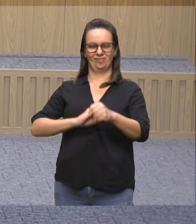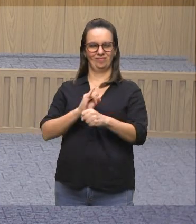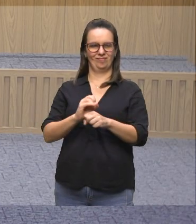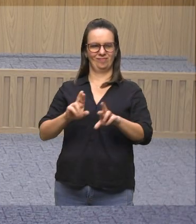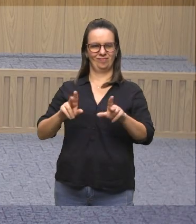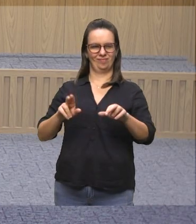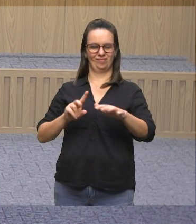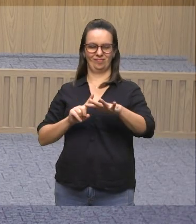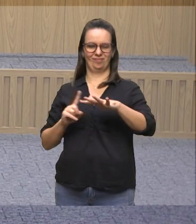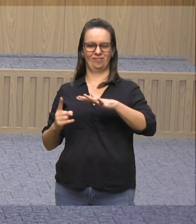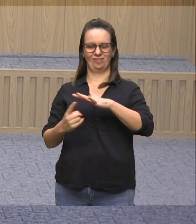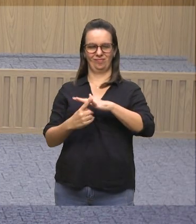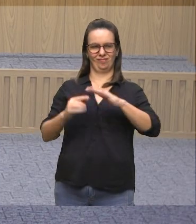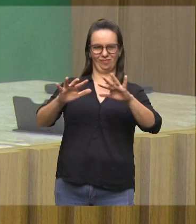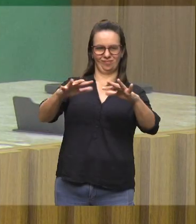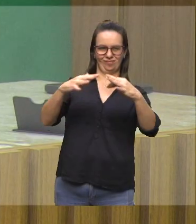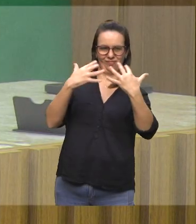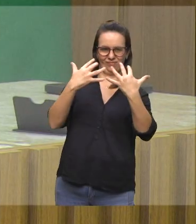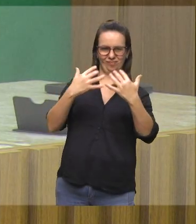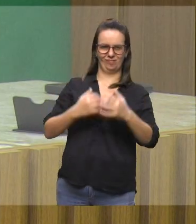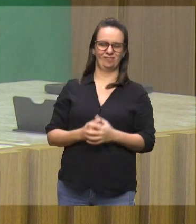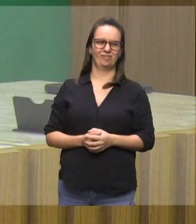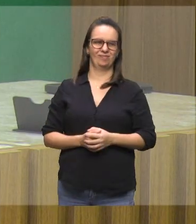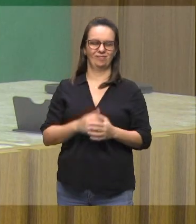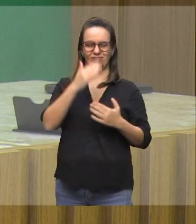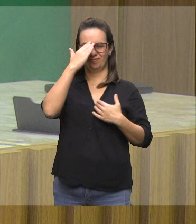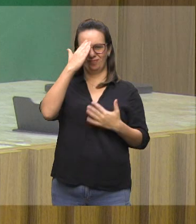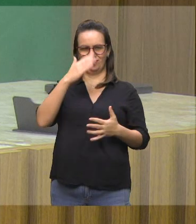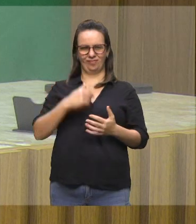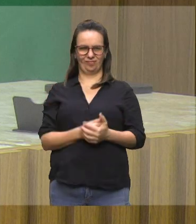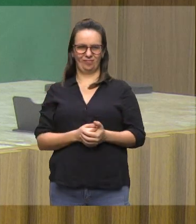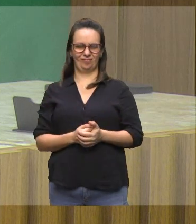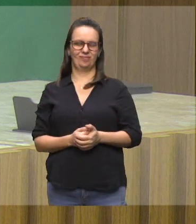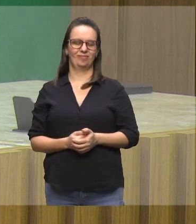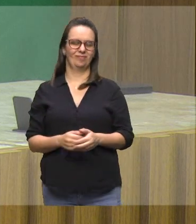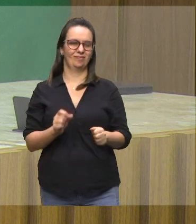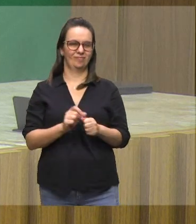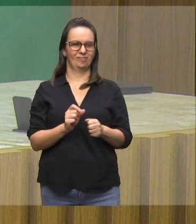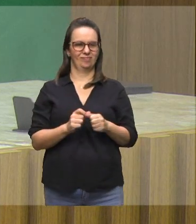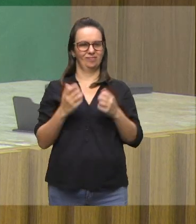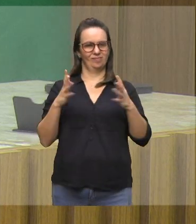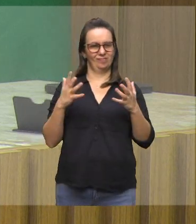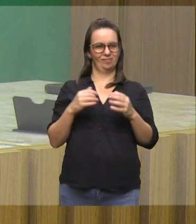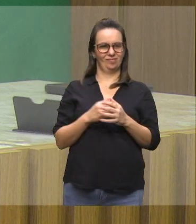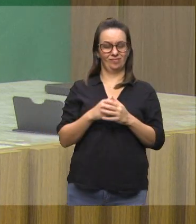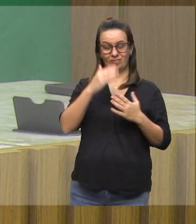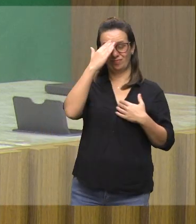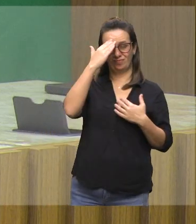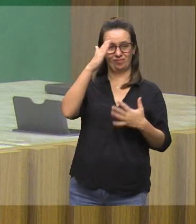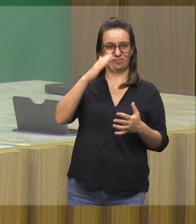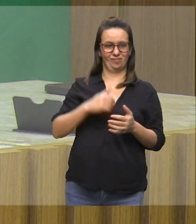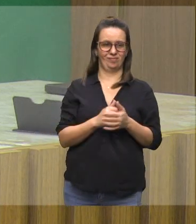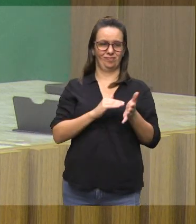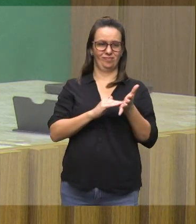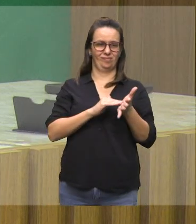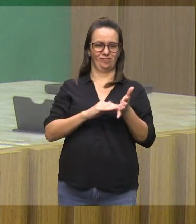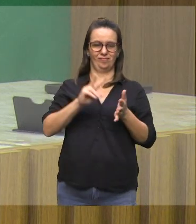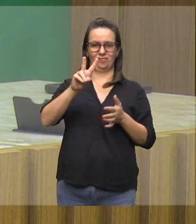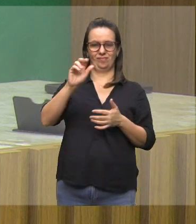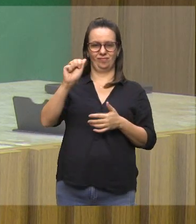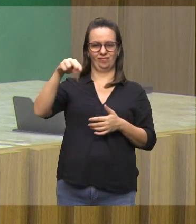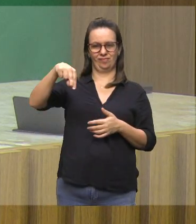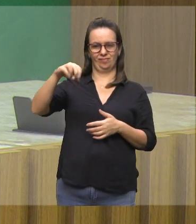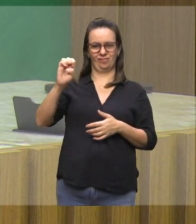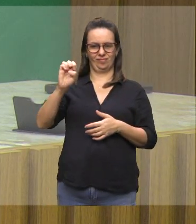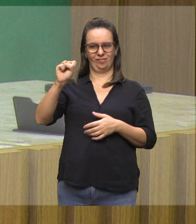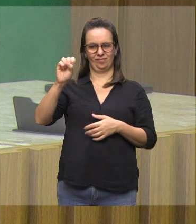Ambiente, Ana Paula, e à secretária Vanessa. Uma solicitação antiga que eu já havia feito num terreno ali na rua José Clemente, onde havia